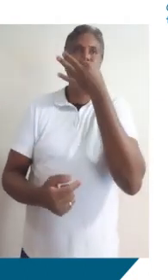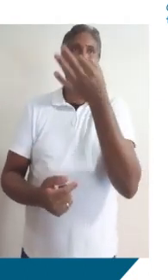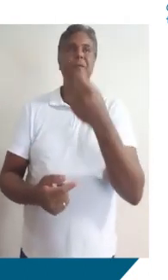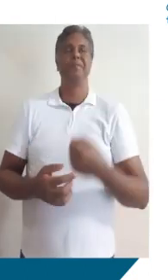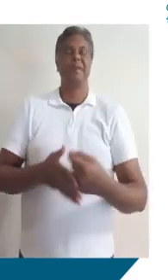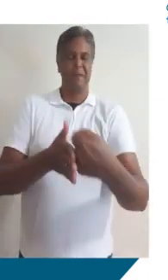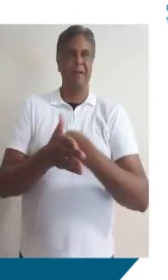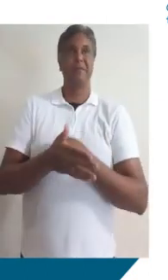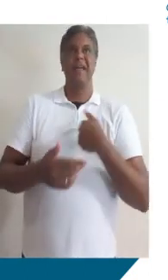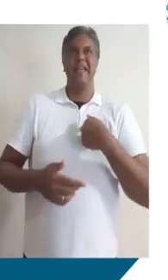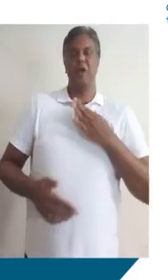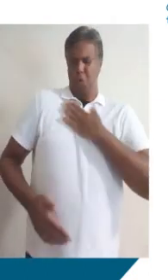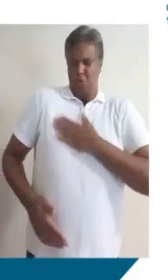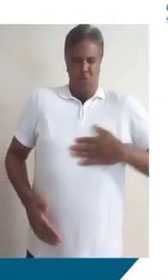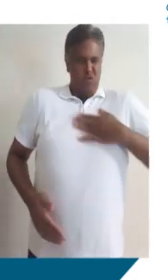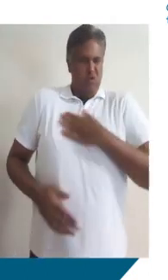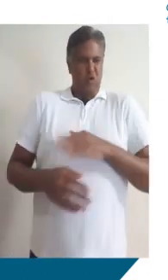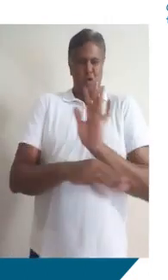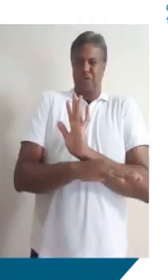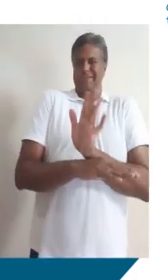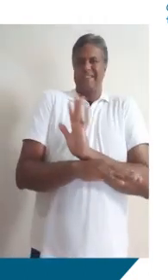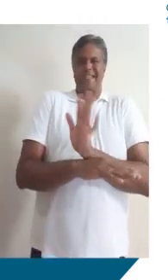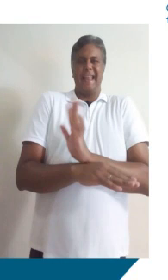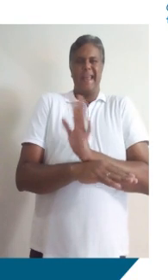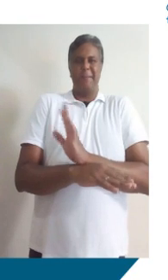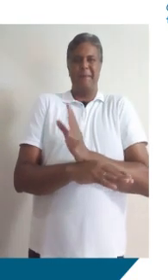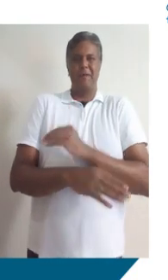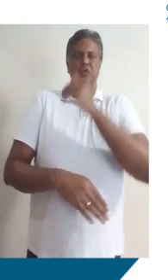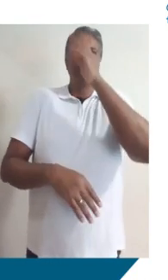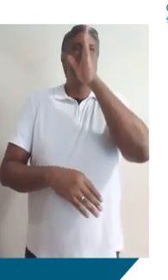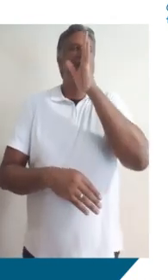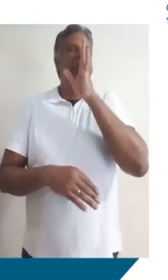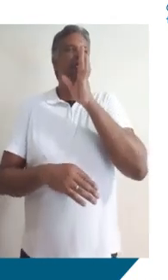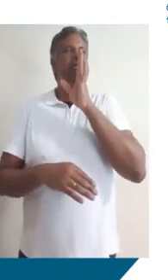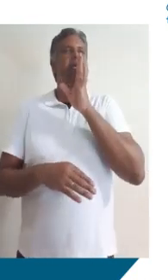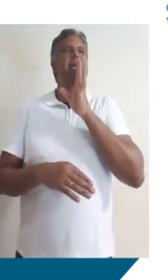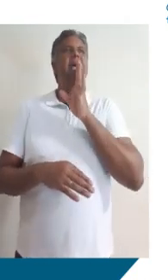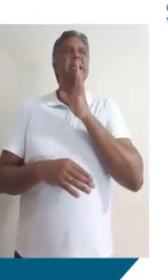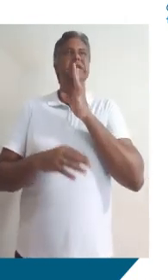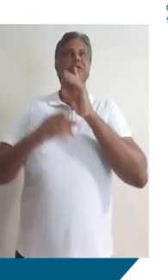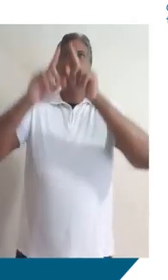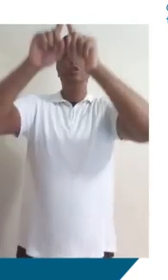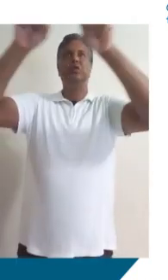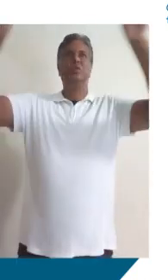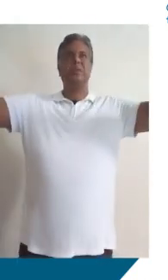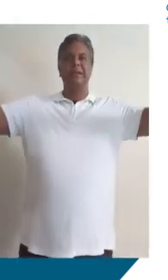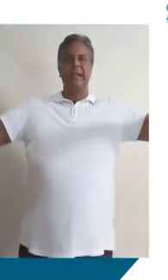fazer é ir ao cinema, e aí eu justifico, pois adoro o silêncio de uma sala de projeção, o tamanho gigante de uma tela